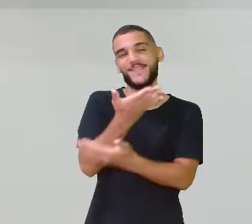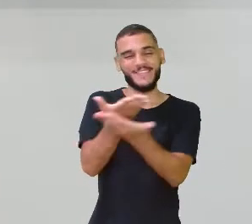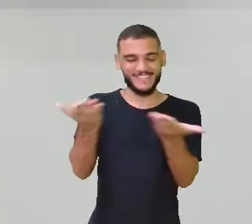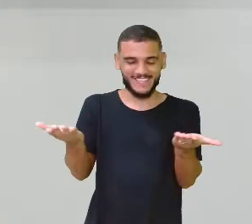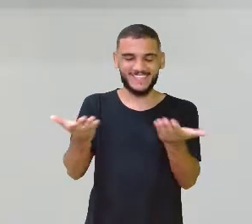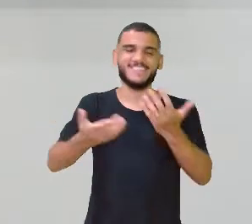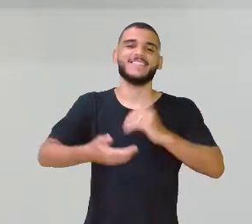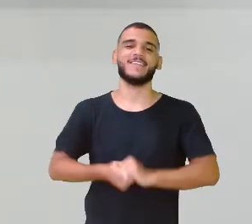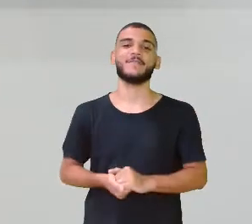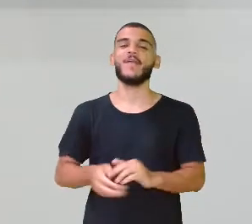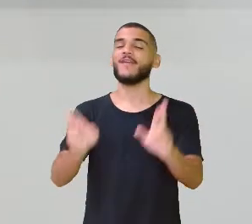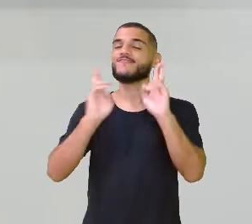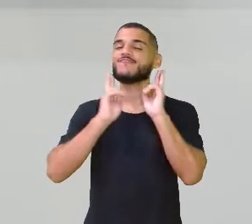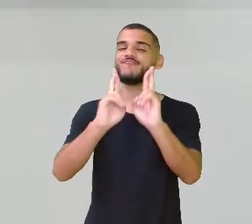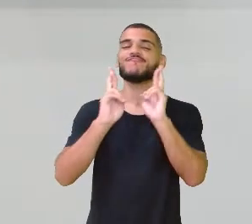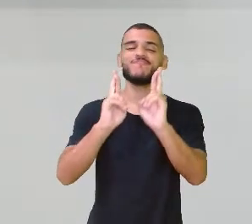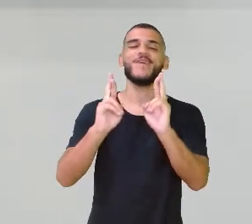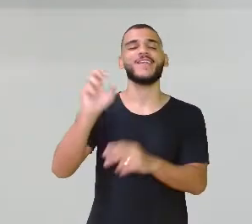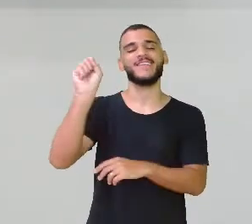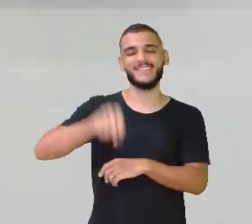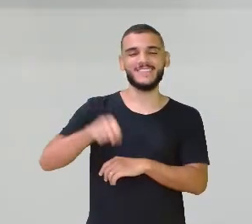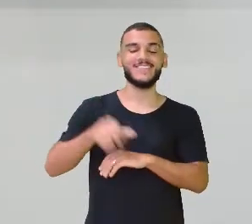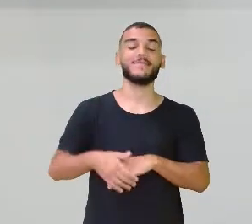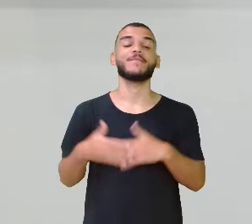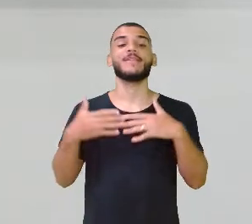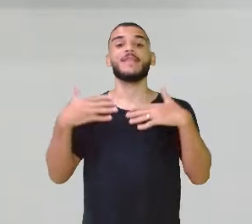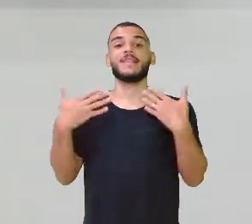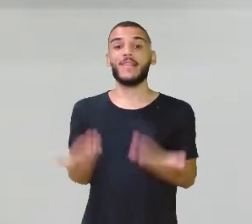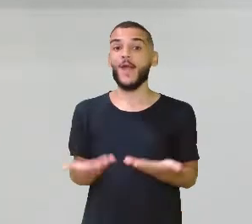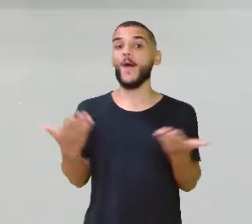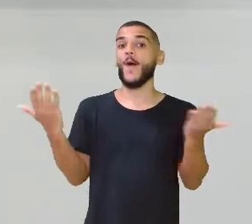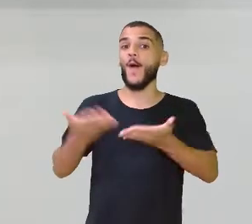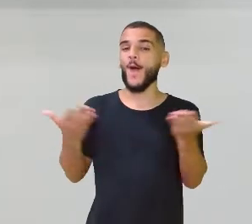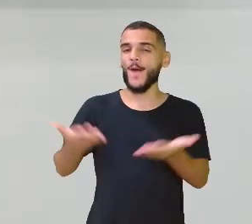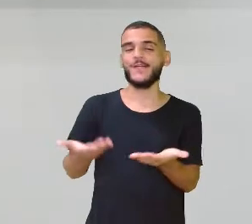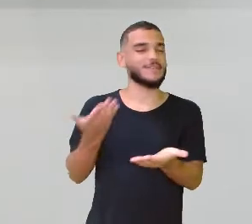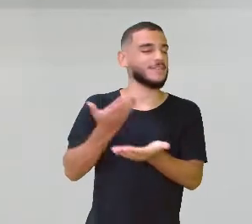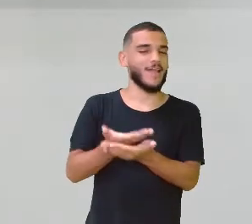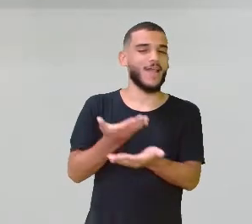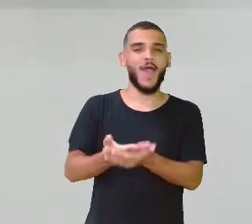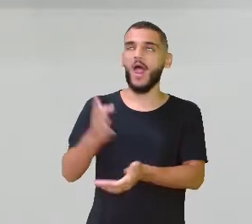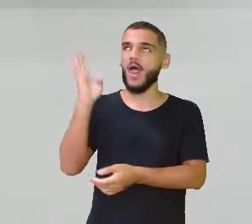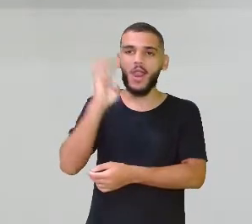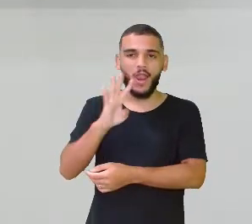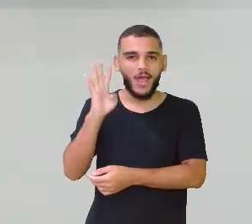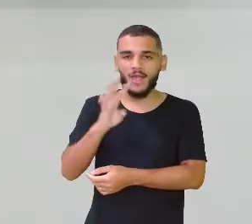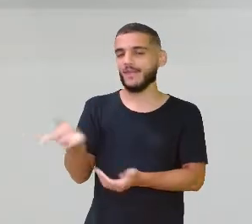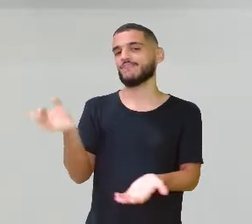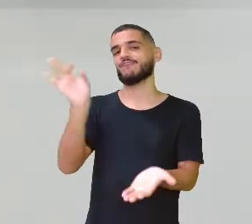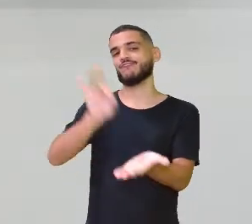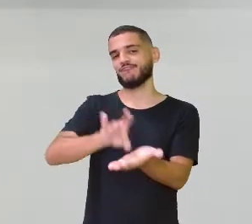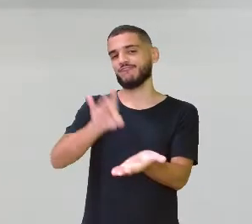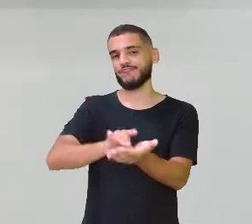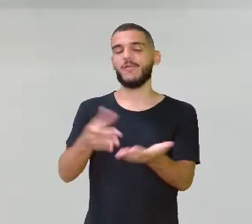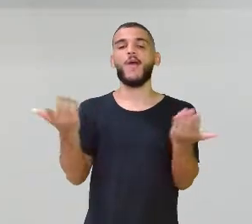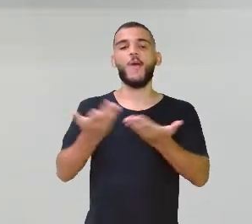vocês por aí? Espero que sim, hein? Olha que hoje a aula tá muito legal. A gente vai falar um pouquinho mais